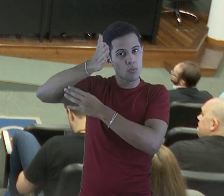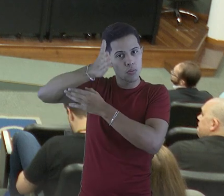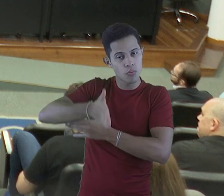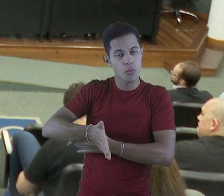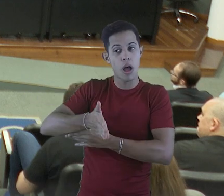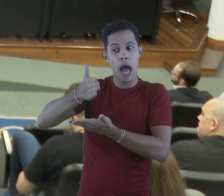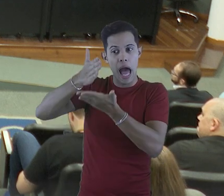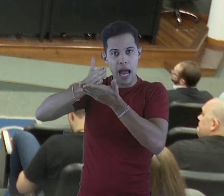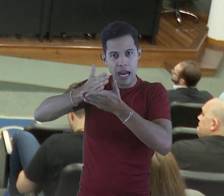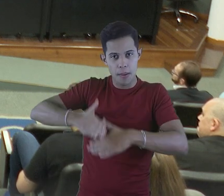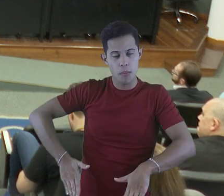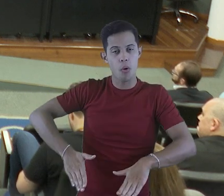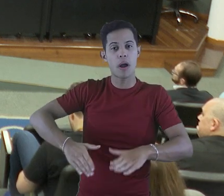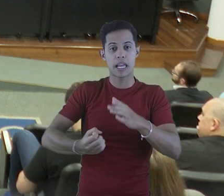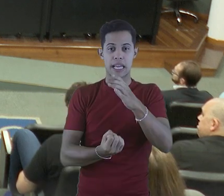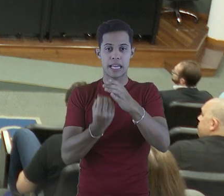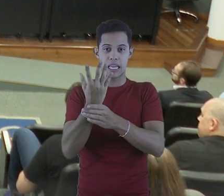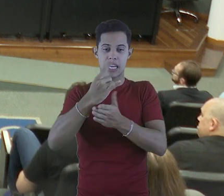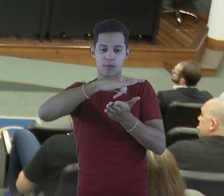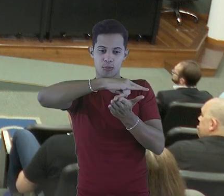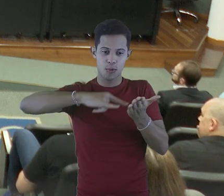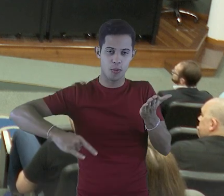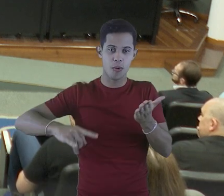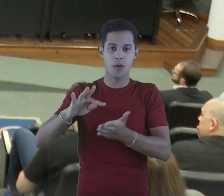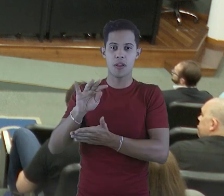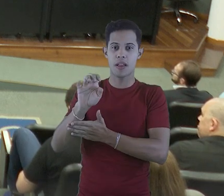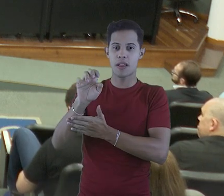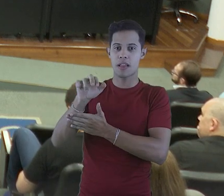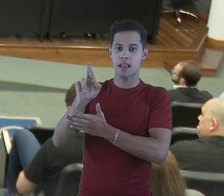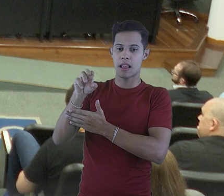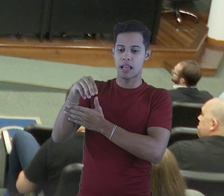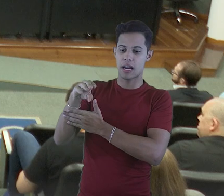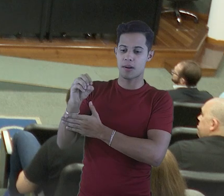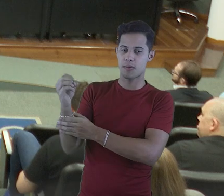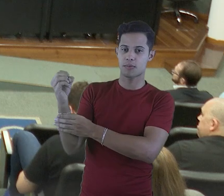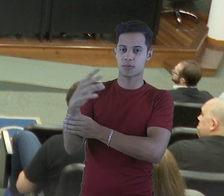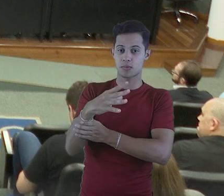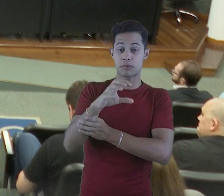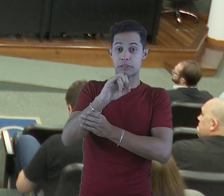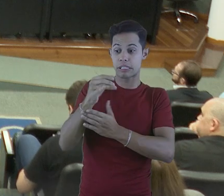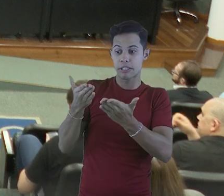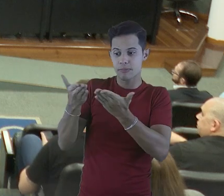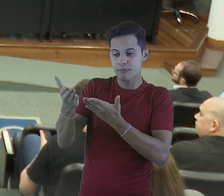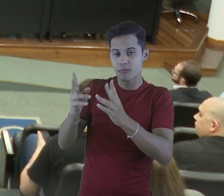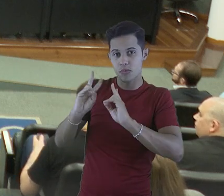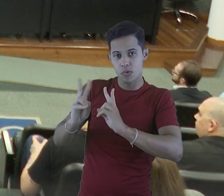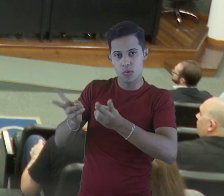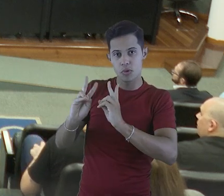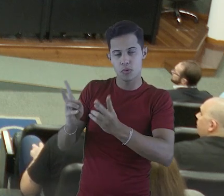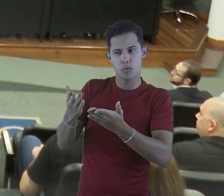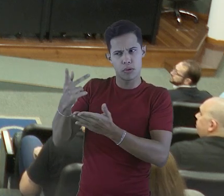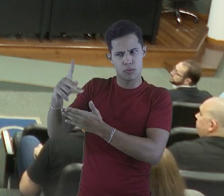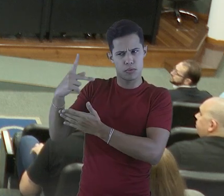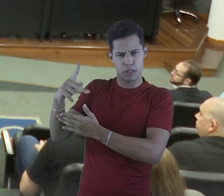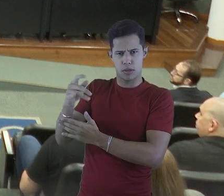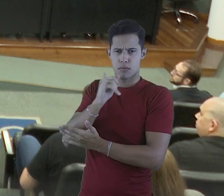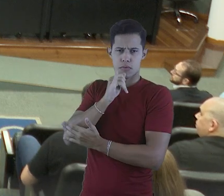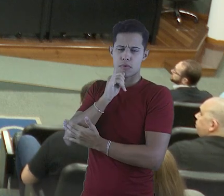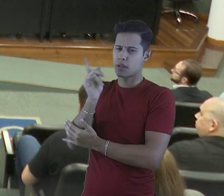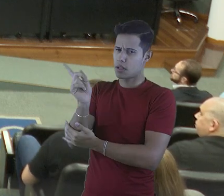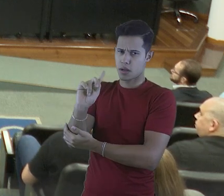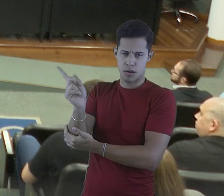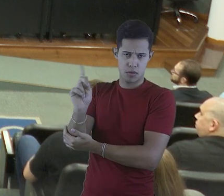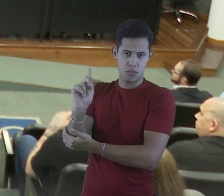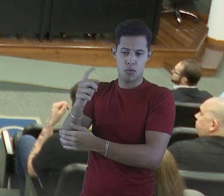acabou o tratamento novo termo de compartilhamento não acabou o tratamento o tratamento é continuado no teu caso não nesse caso das